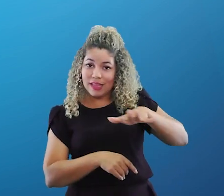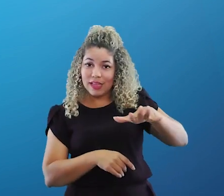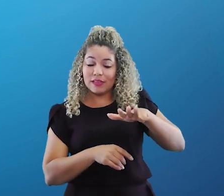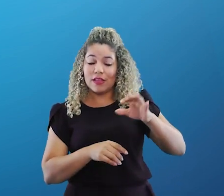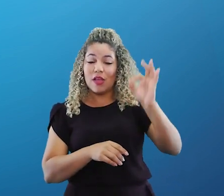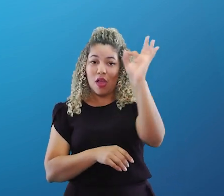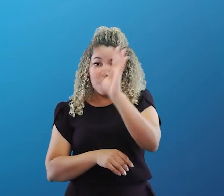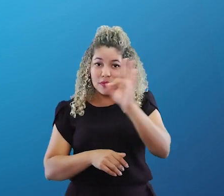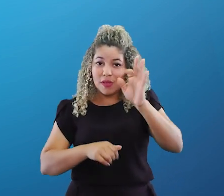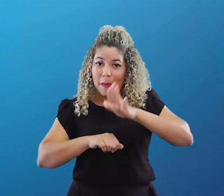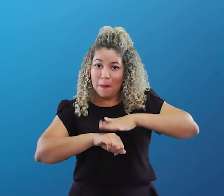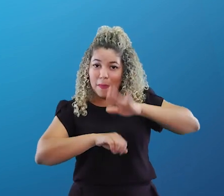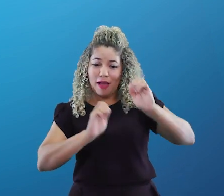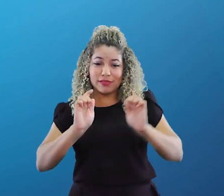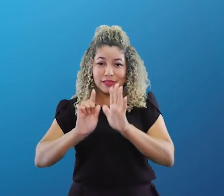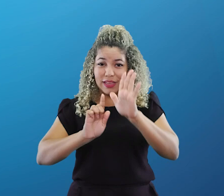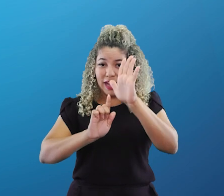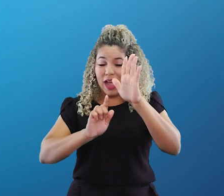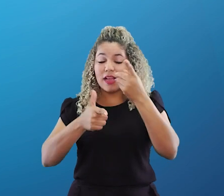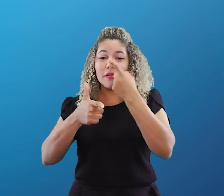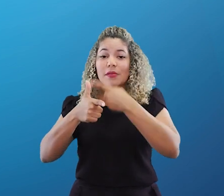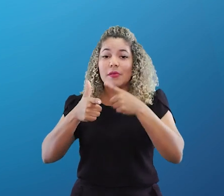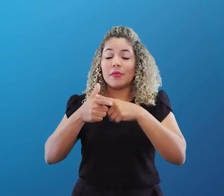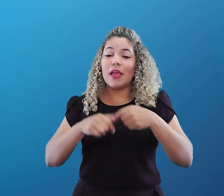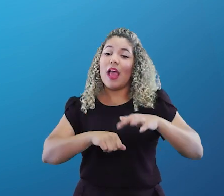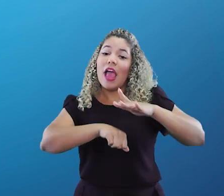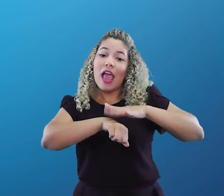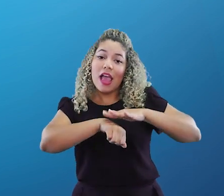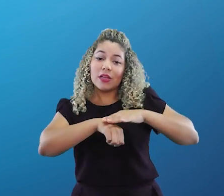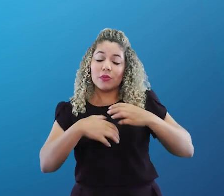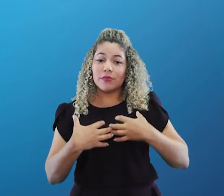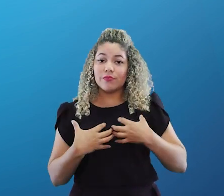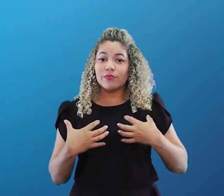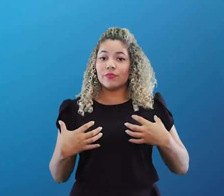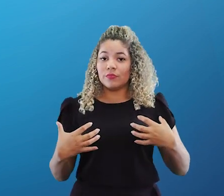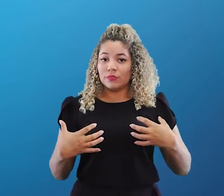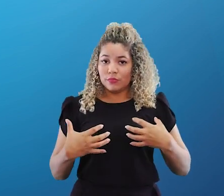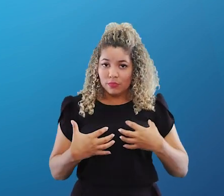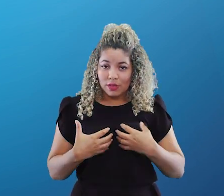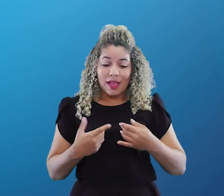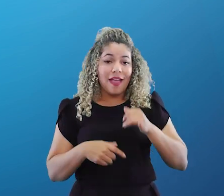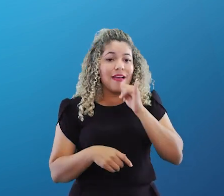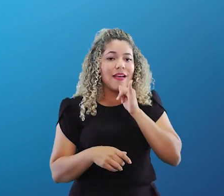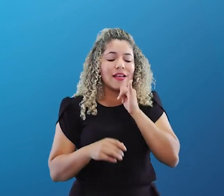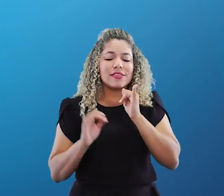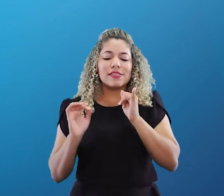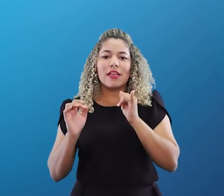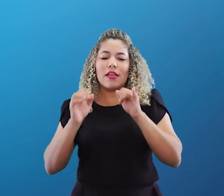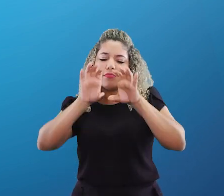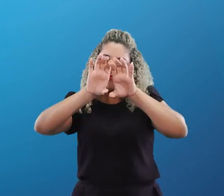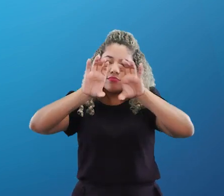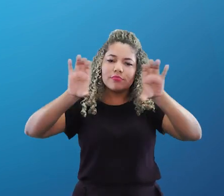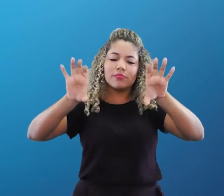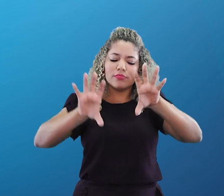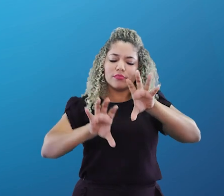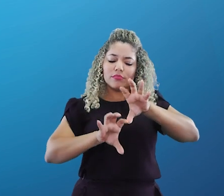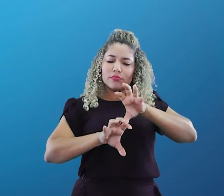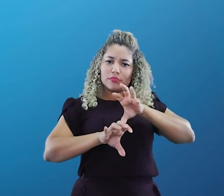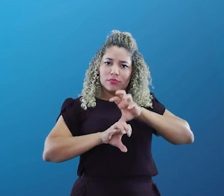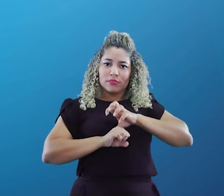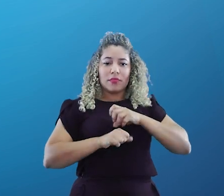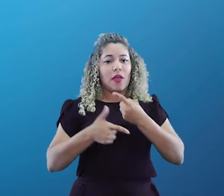índice maior de gases tóxicos são as doenças respiratórias. Muitos gases se ligam aos alvéolos pulmonares. Um